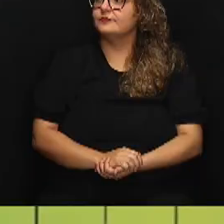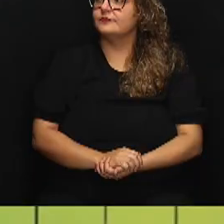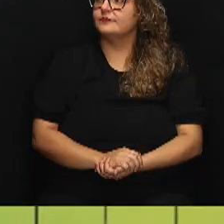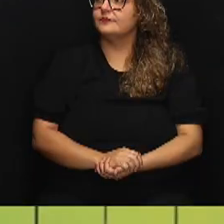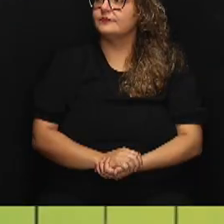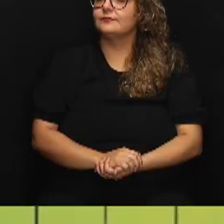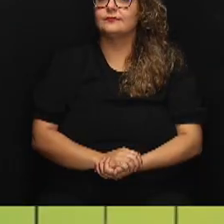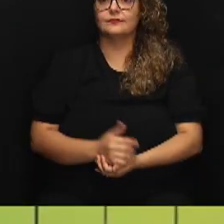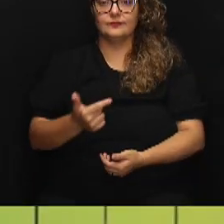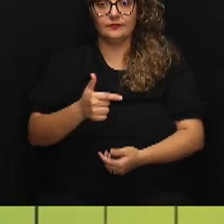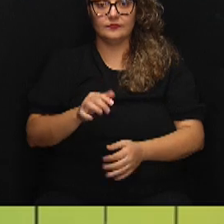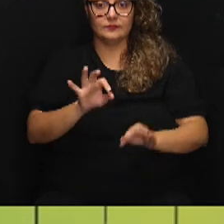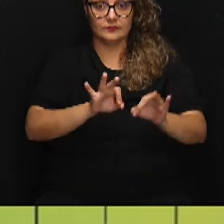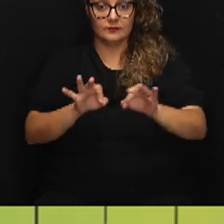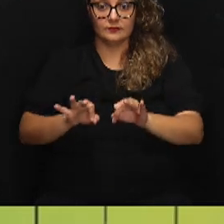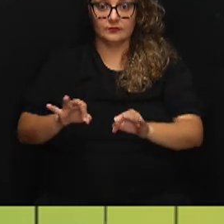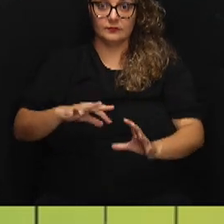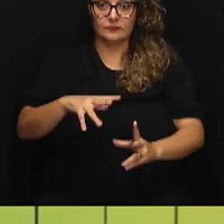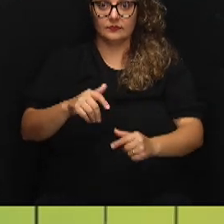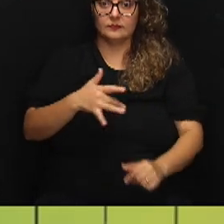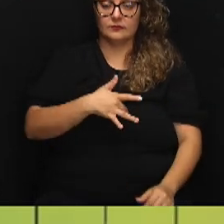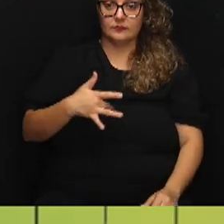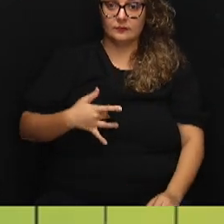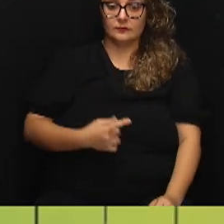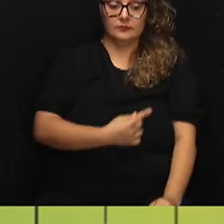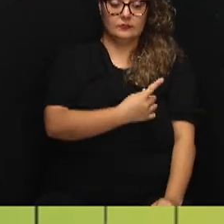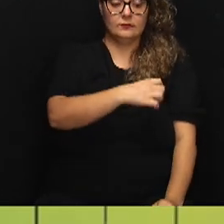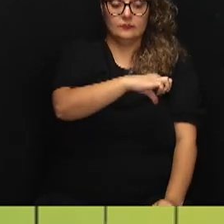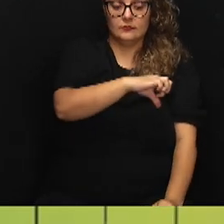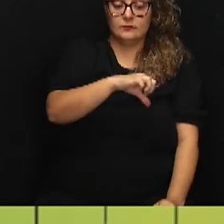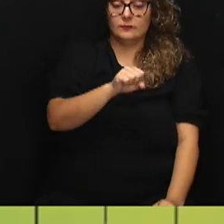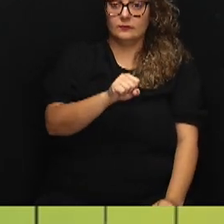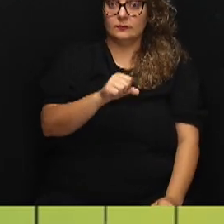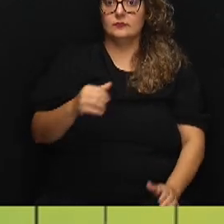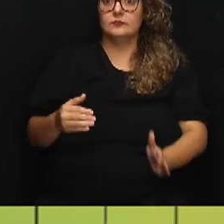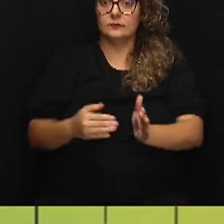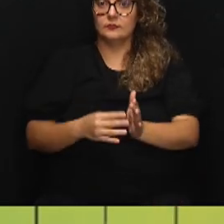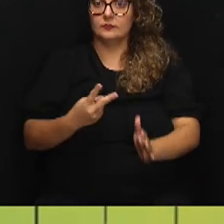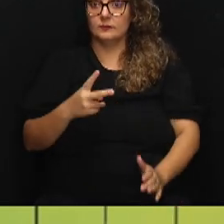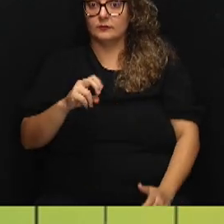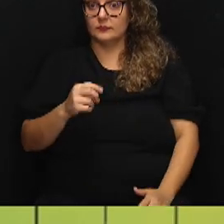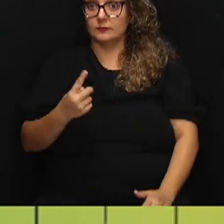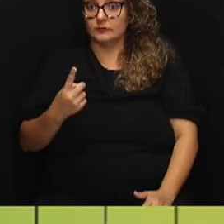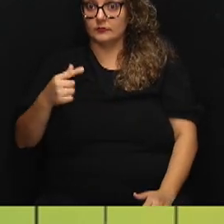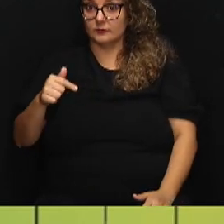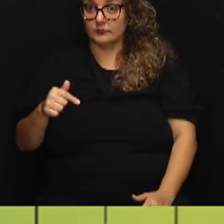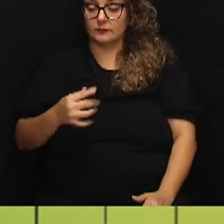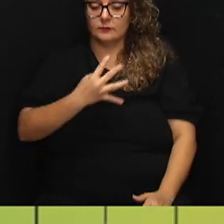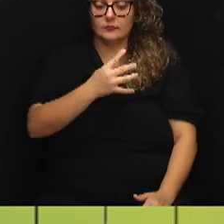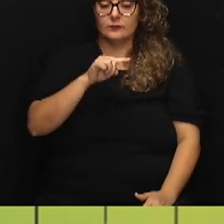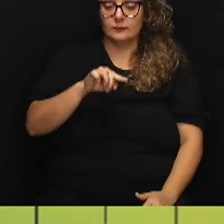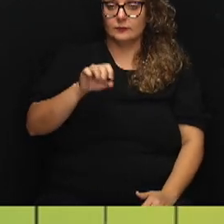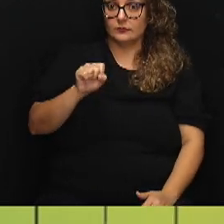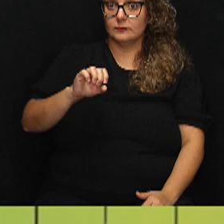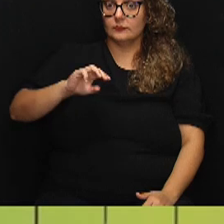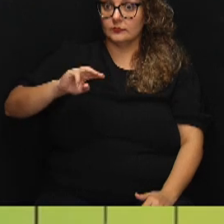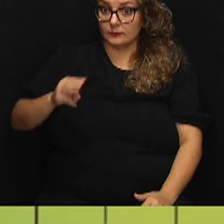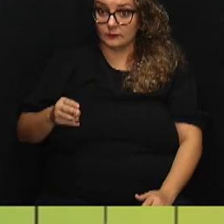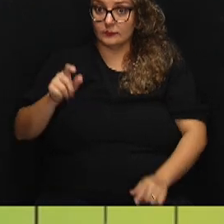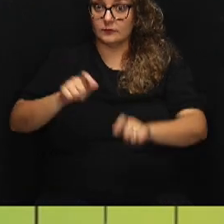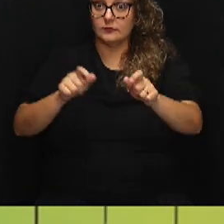Segundo a Organização Mundial da Saúde, de 1998 a 2017, 4,8 milhões de pessoas